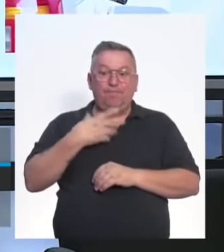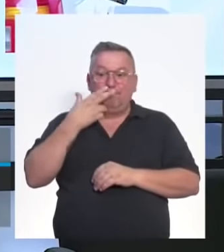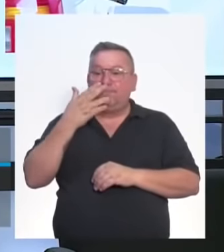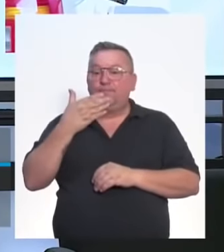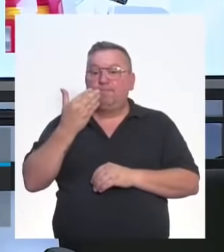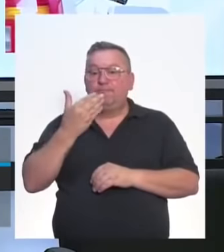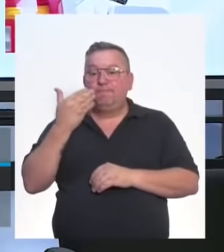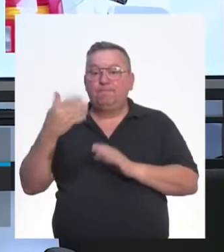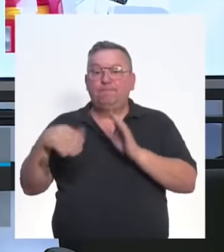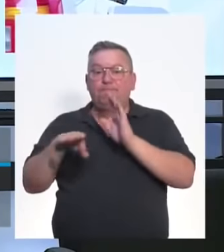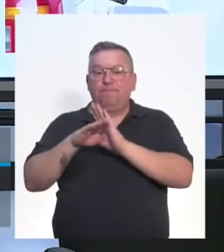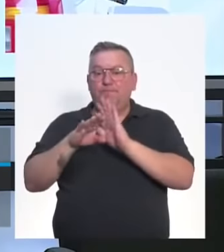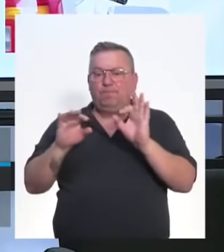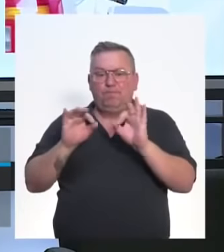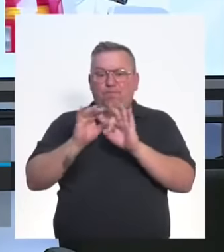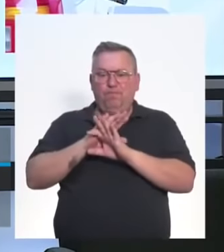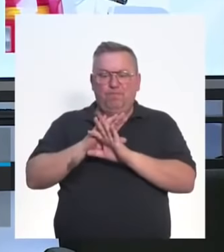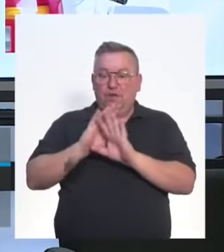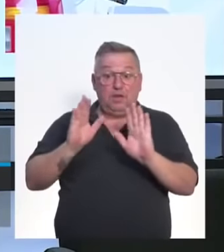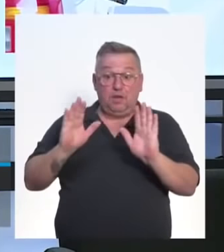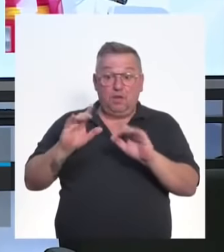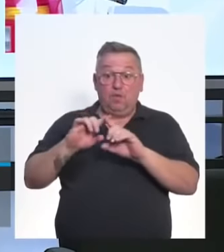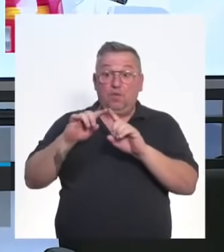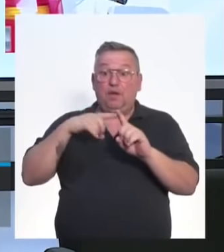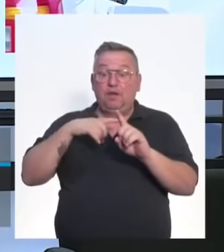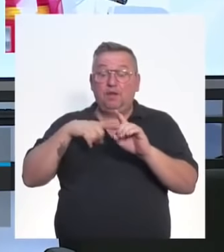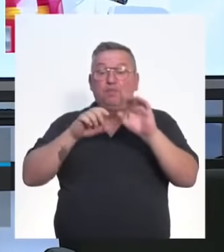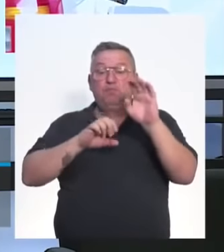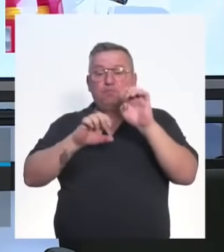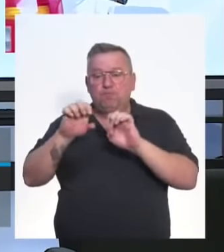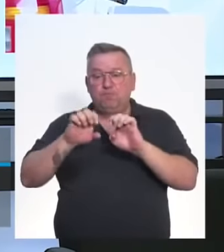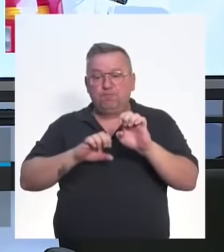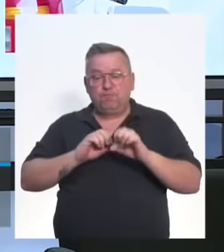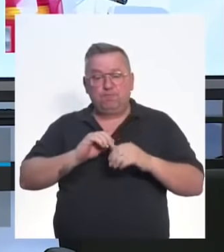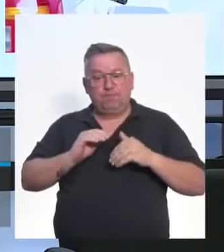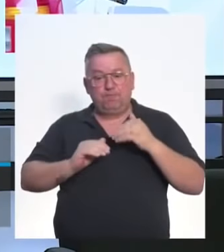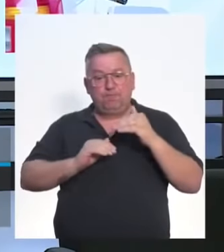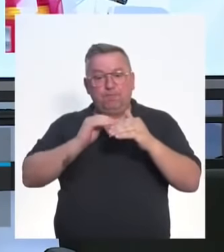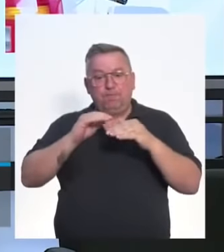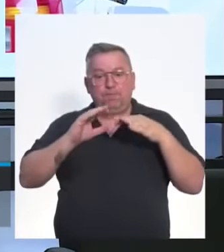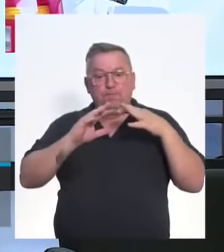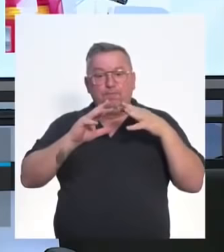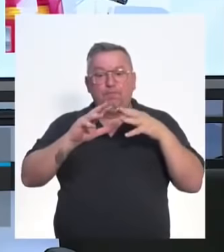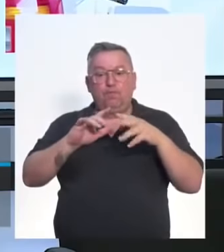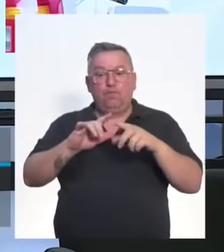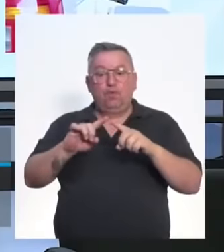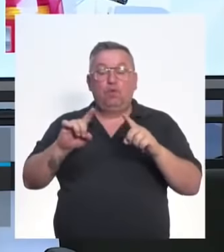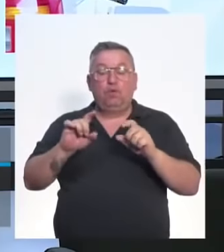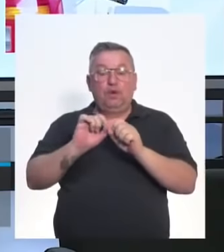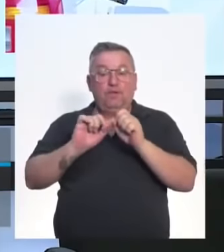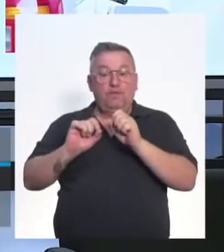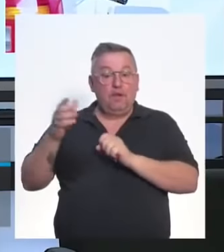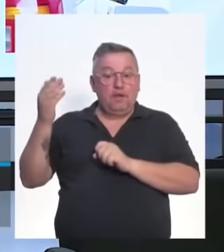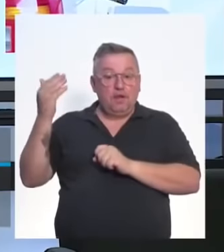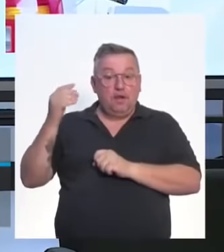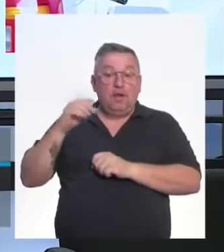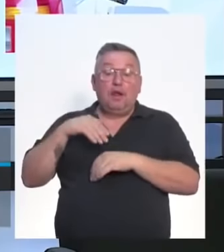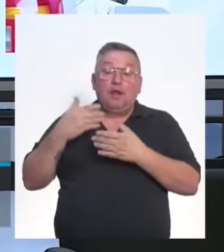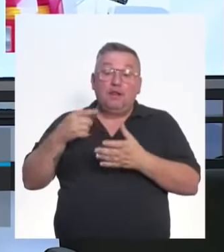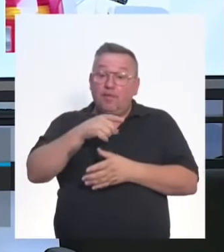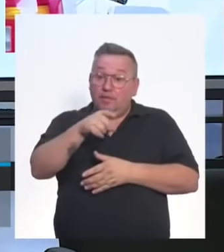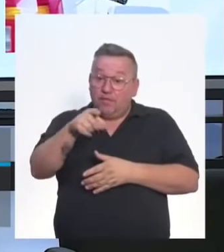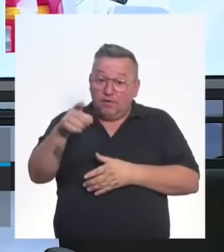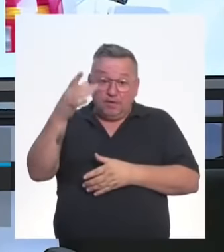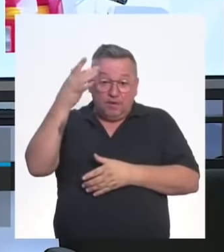chegar lá e chegar, né? Mas existe uma estrutura, existe um desenvolvimento todo por trás disso. Quem sabe amanhã é você que